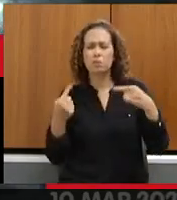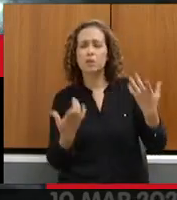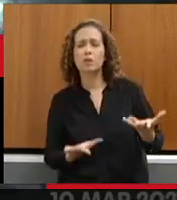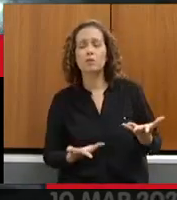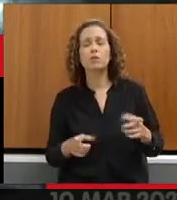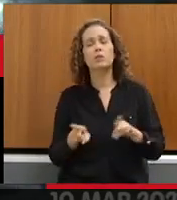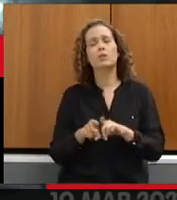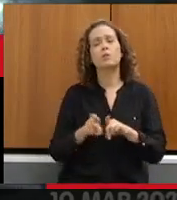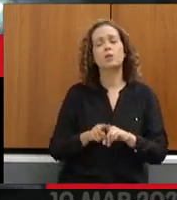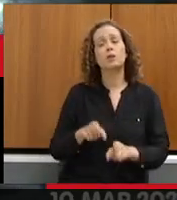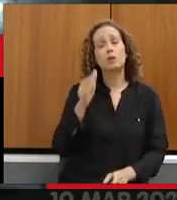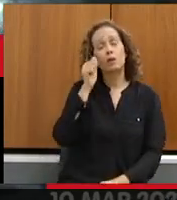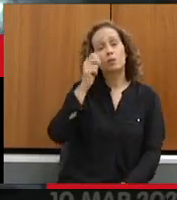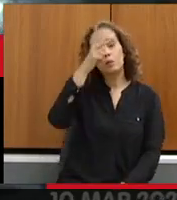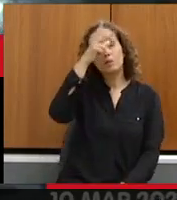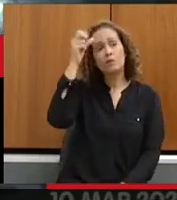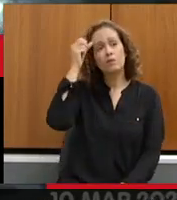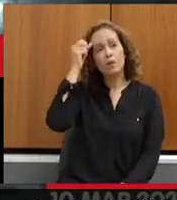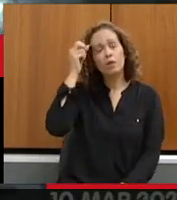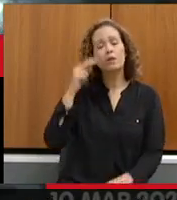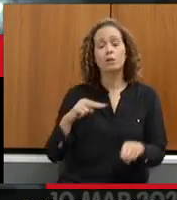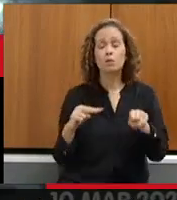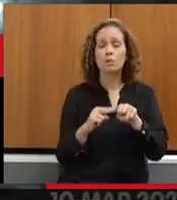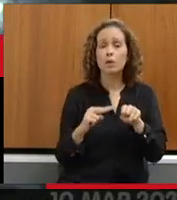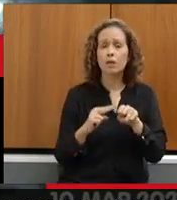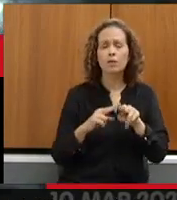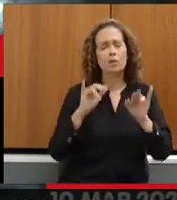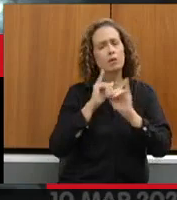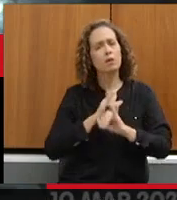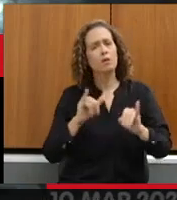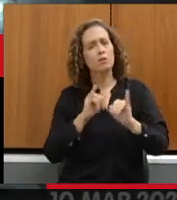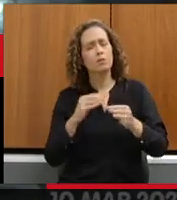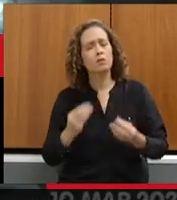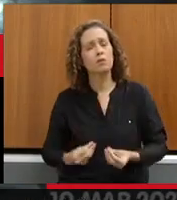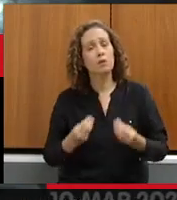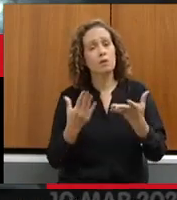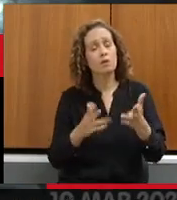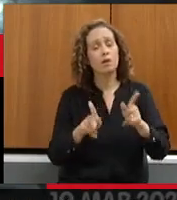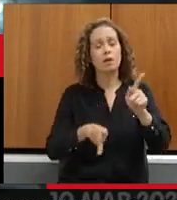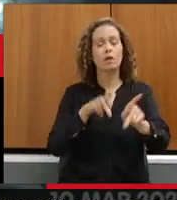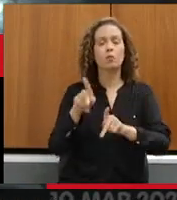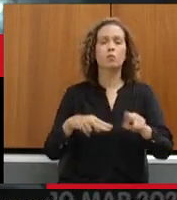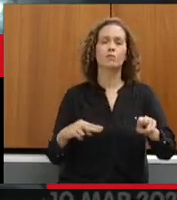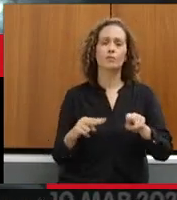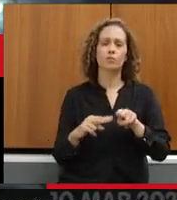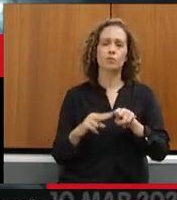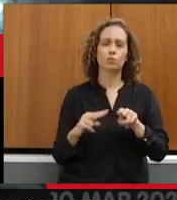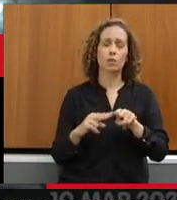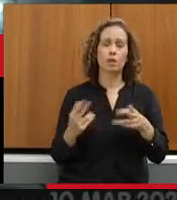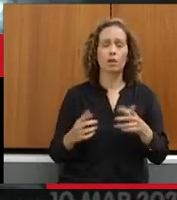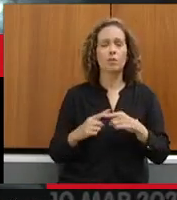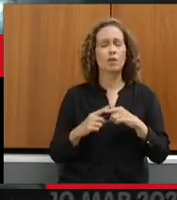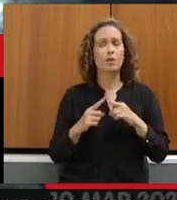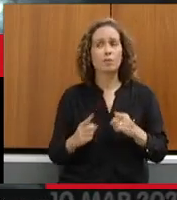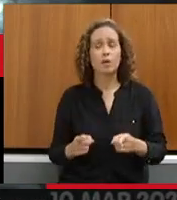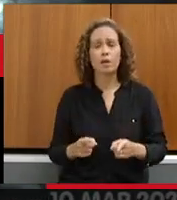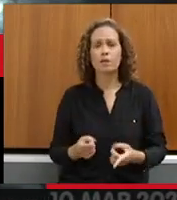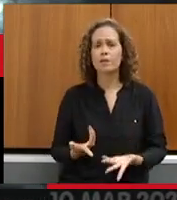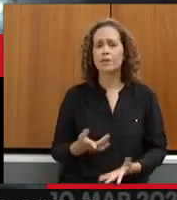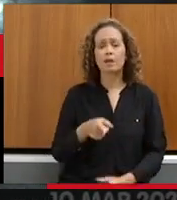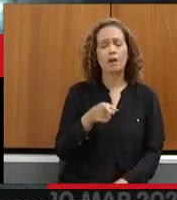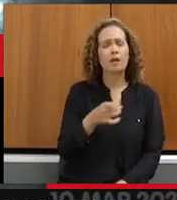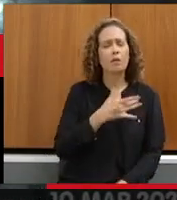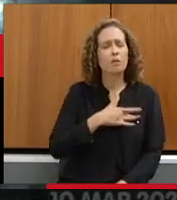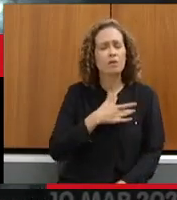tive com a Prefeitura de Uberaba que anunciou que daí essa opção ao cidadão inteiramente de contato ao vírus e infelizmente foi massacrada por